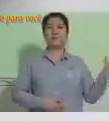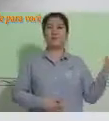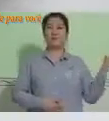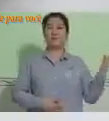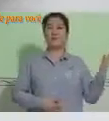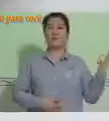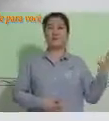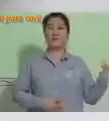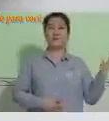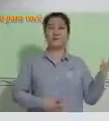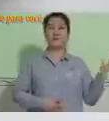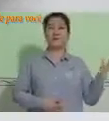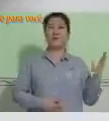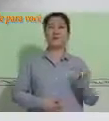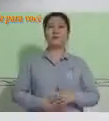exemplo.